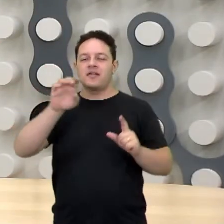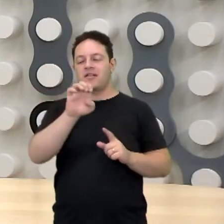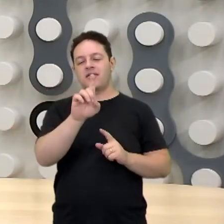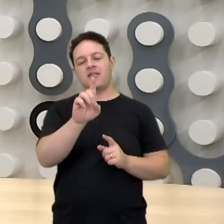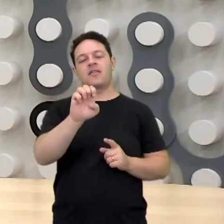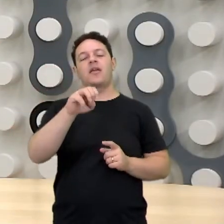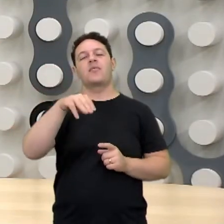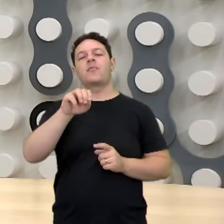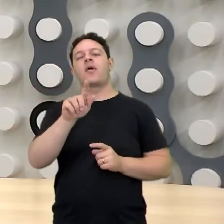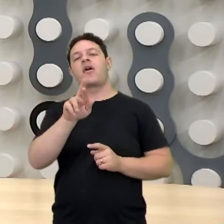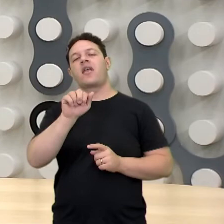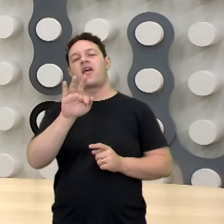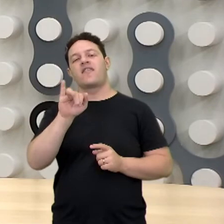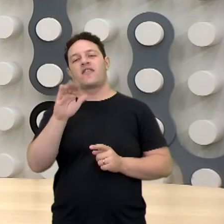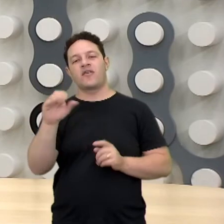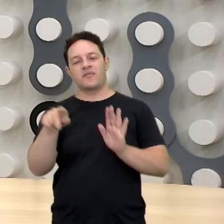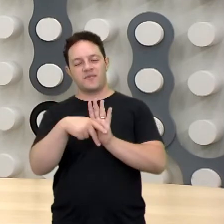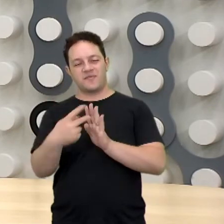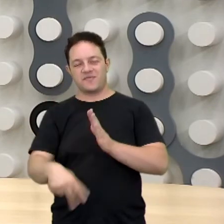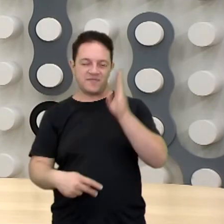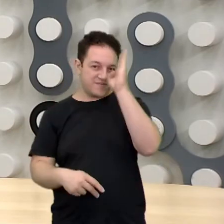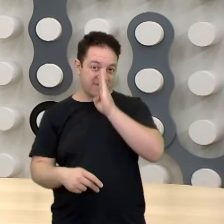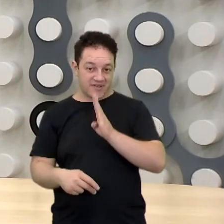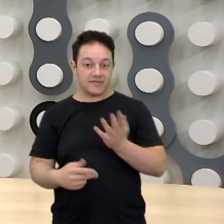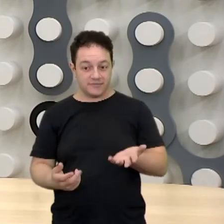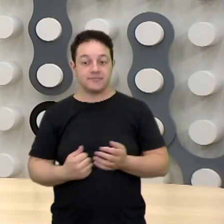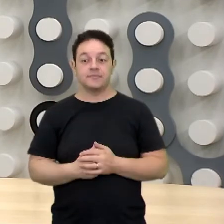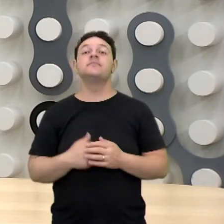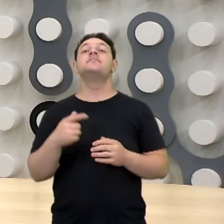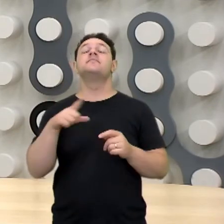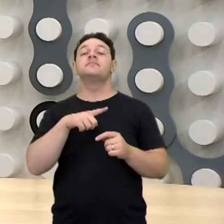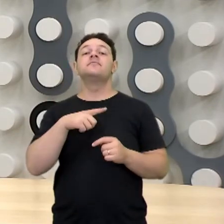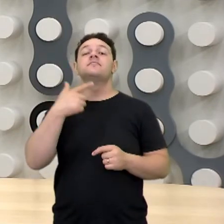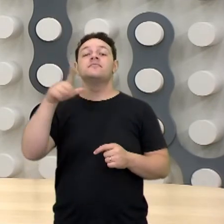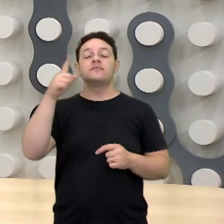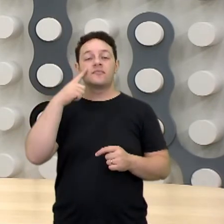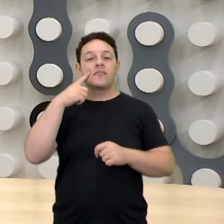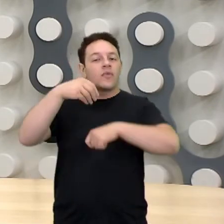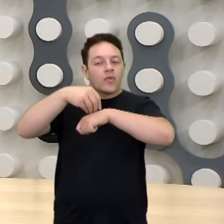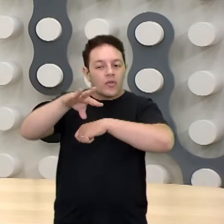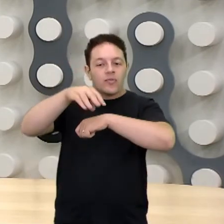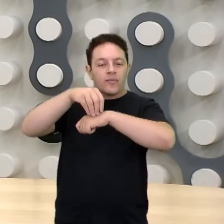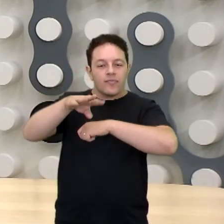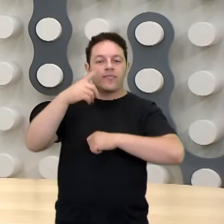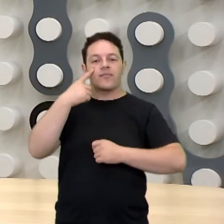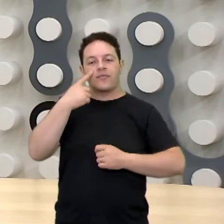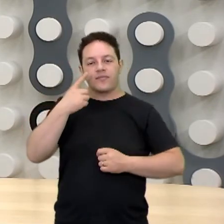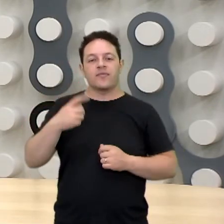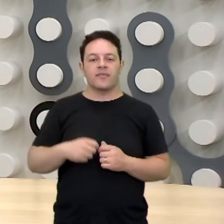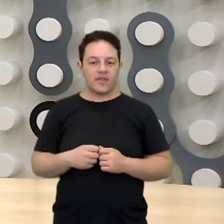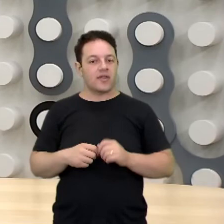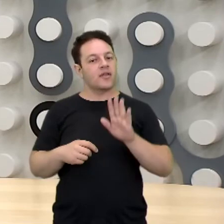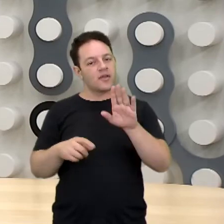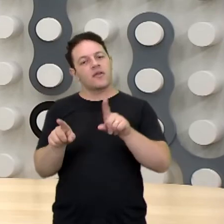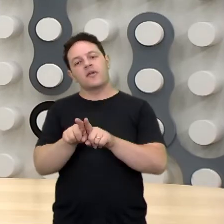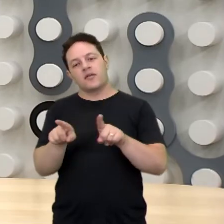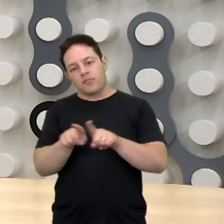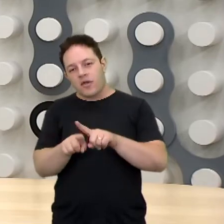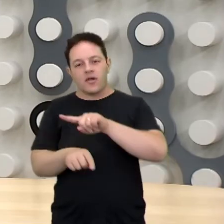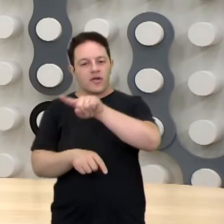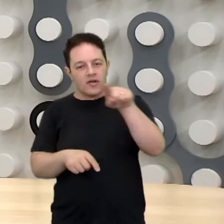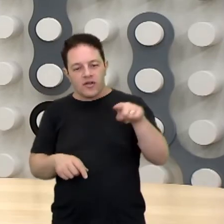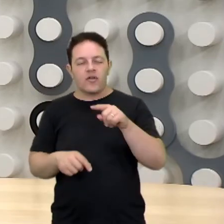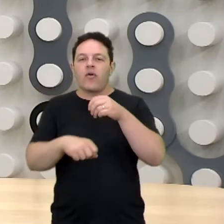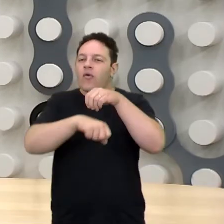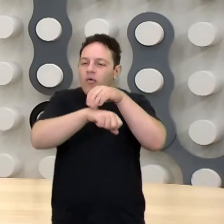aqui no Brasil, tá certo? E aí tem aí, eu vou passar para vocês, uma orientações para vocês também trabalharem, né,